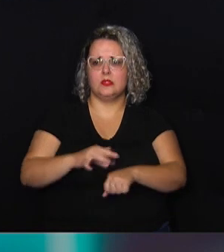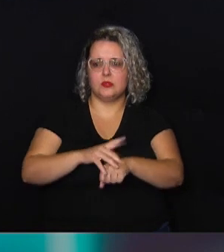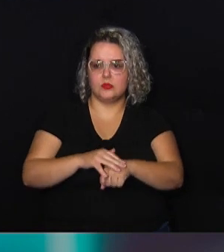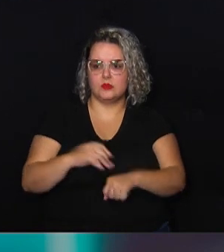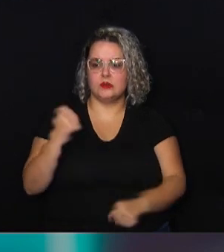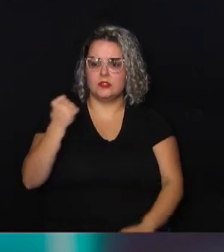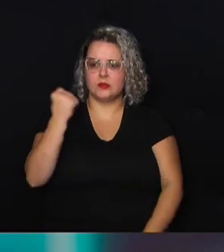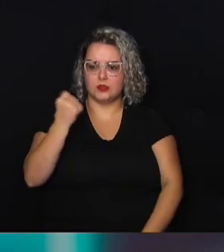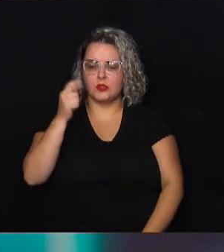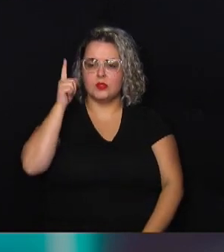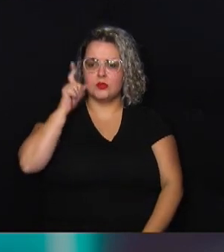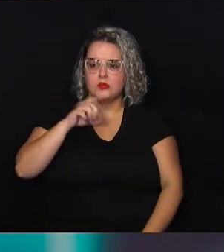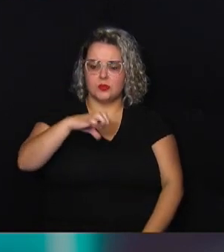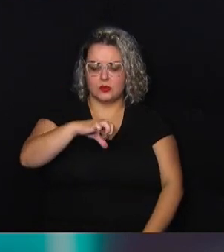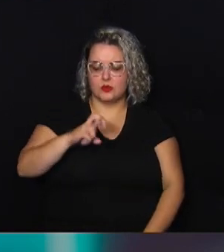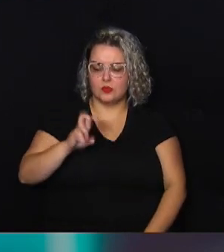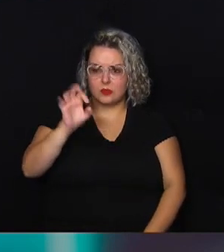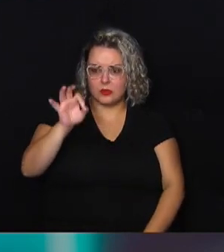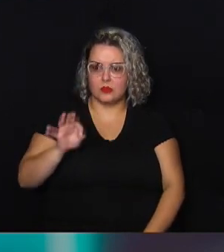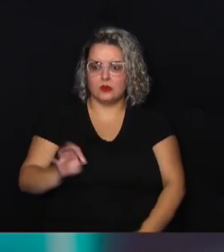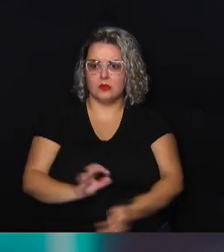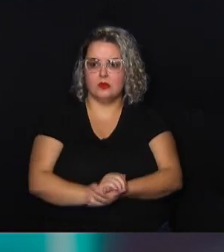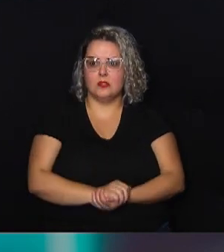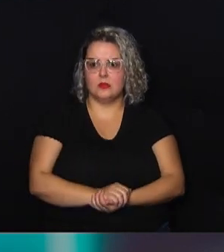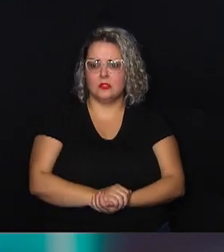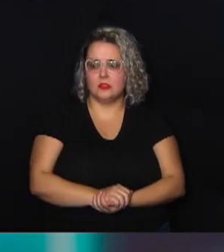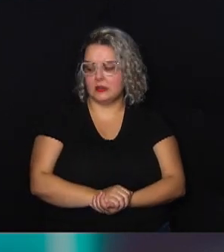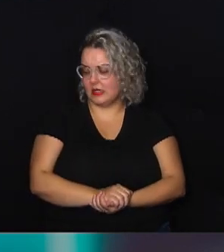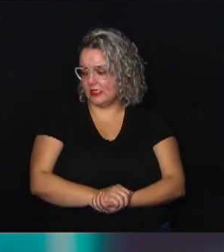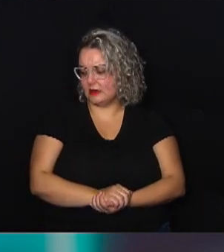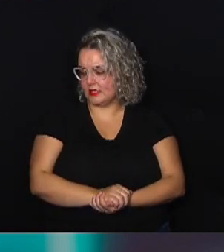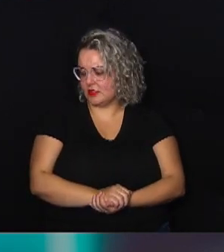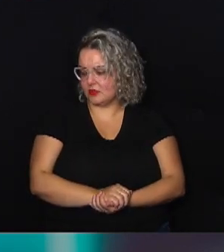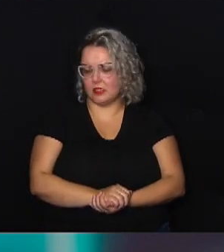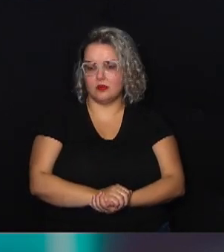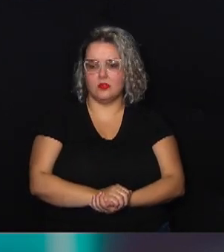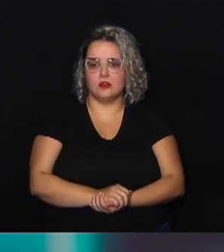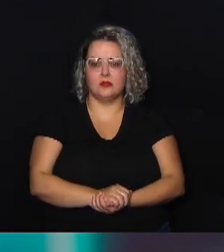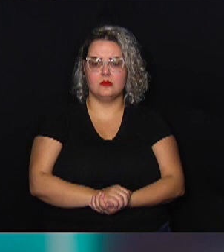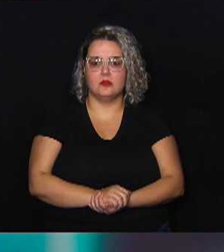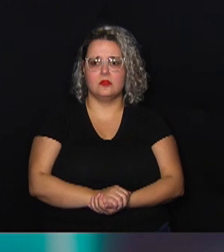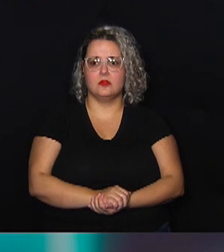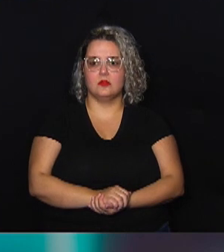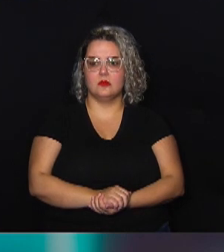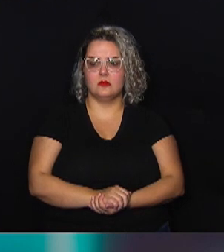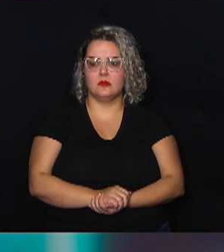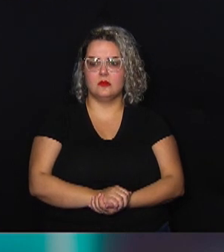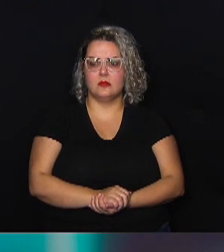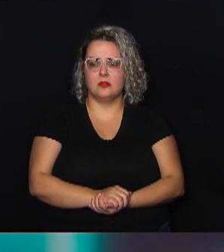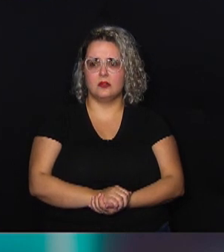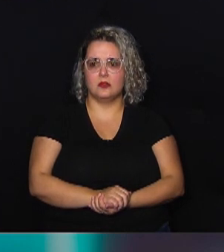conseguimos 95% somente em uma delas, por isso que o nosso resultado ficou em 25%. Né?